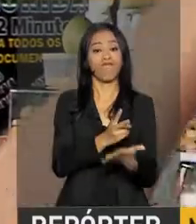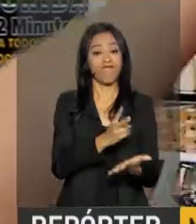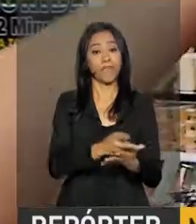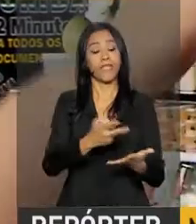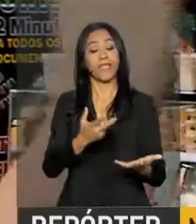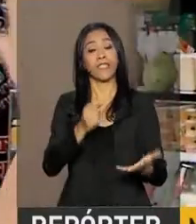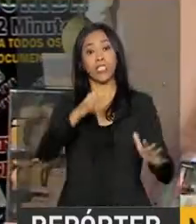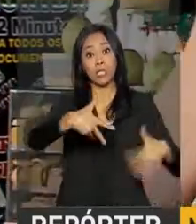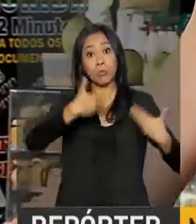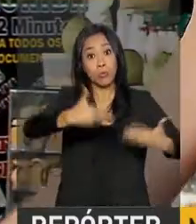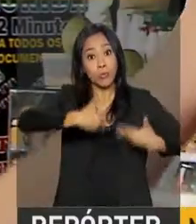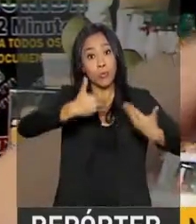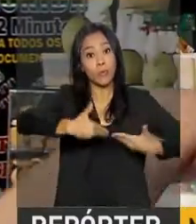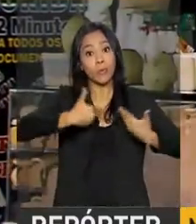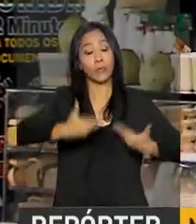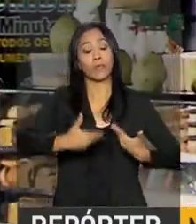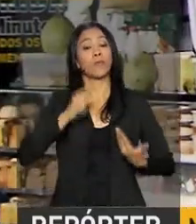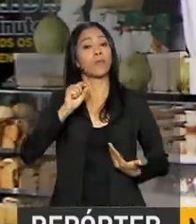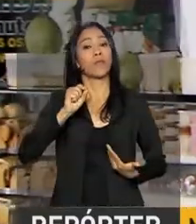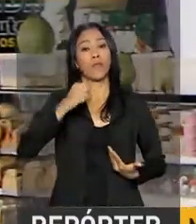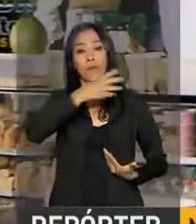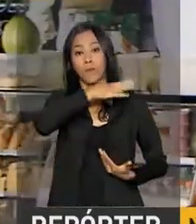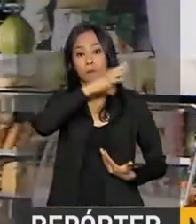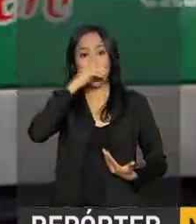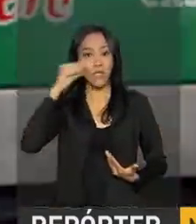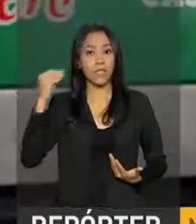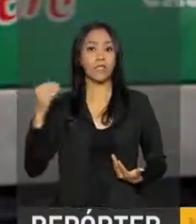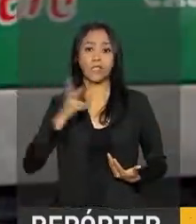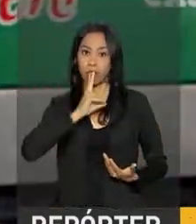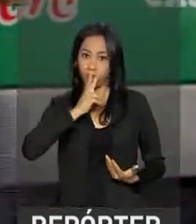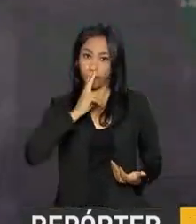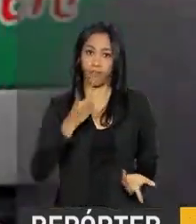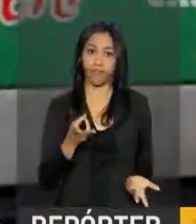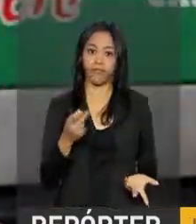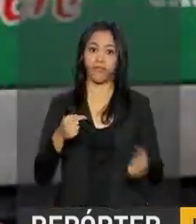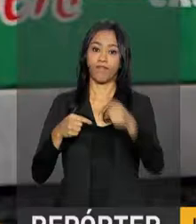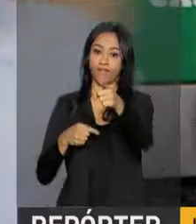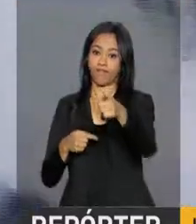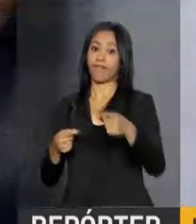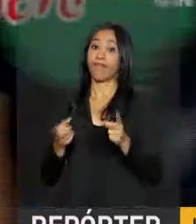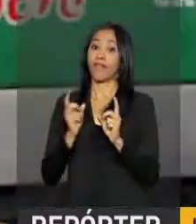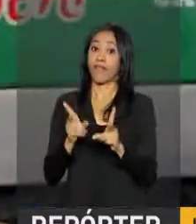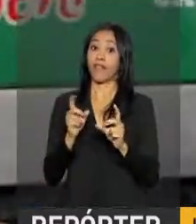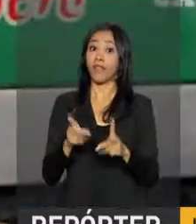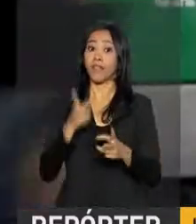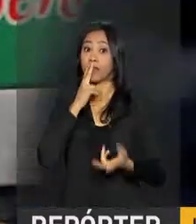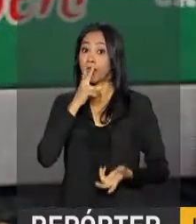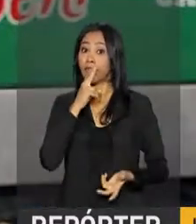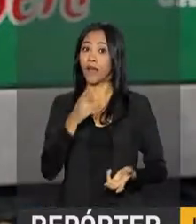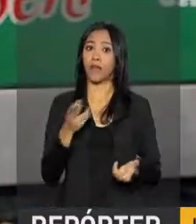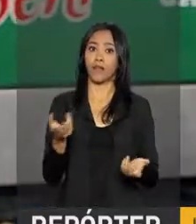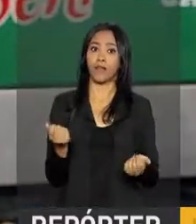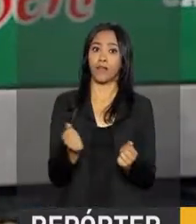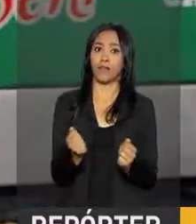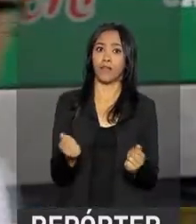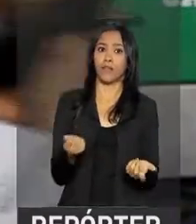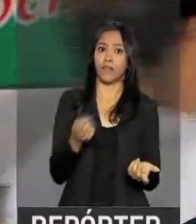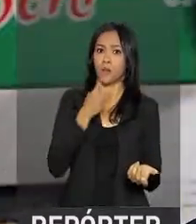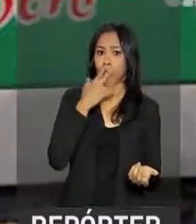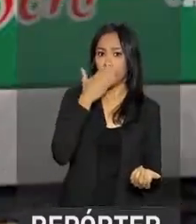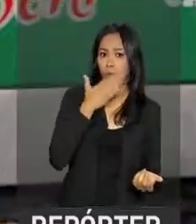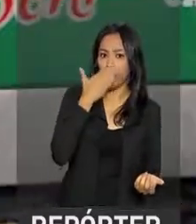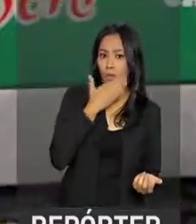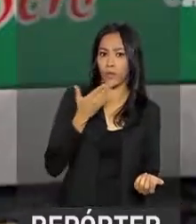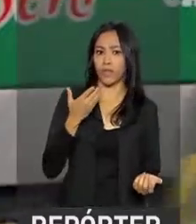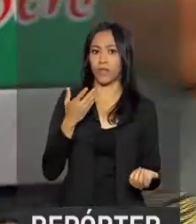a o adolescente a interessante que vem do cigarro no lugar de cigarro e um do outro lado doce a padaria